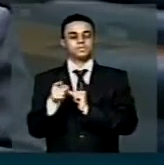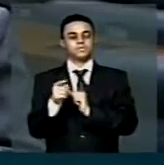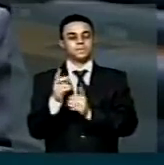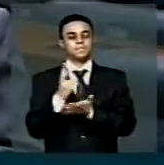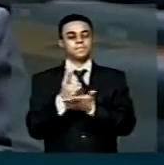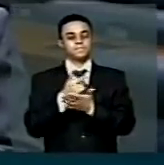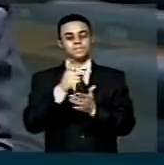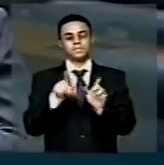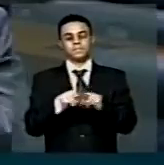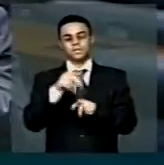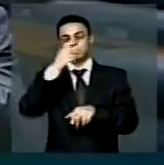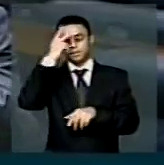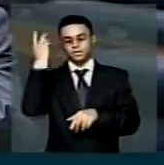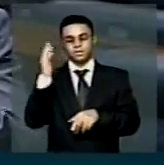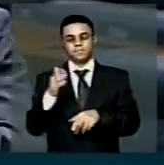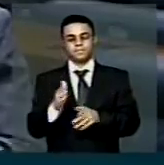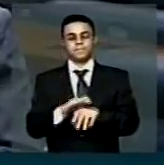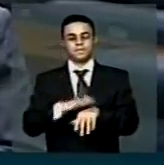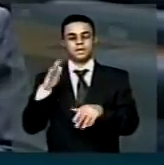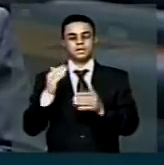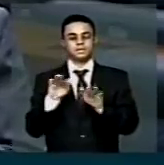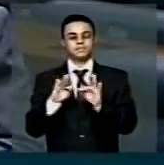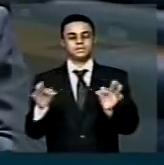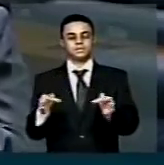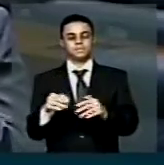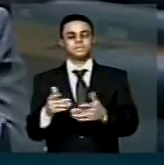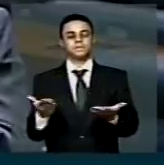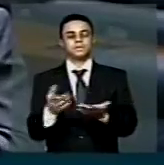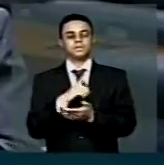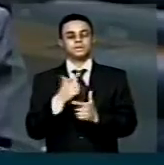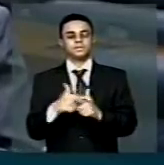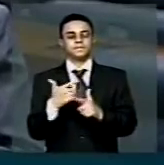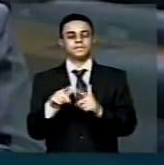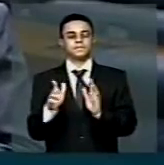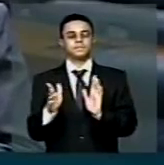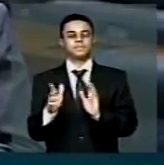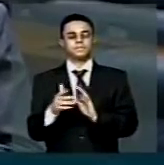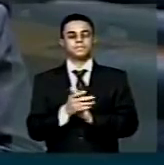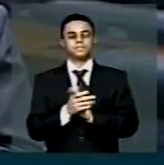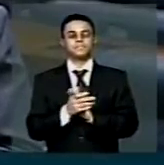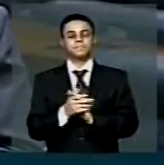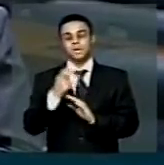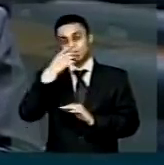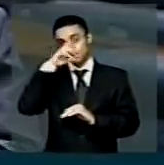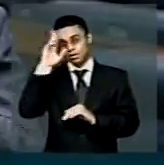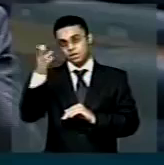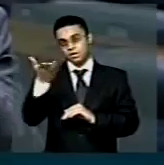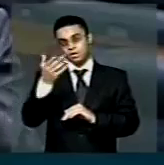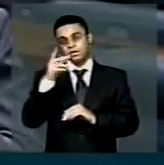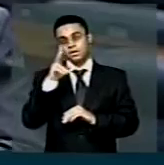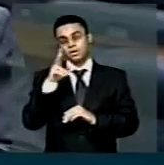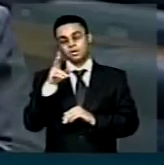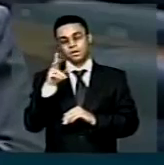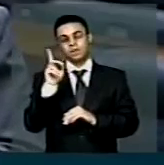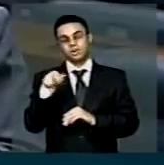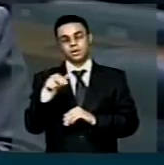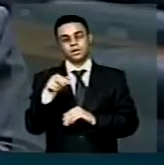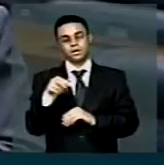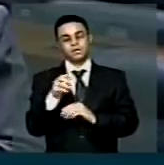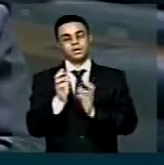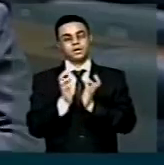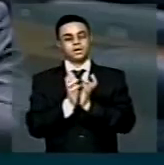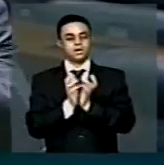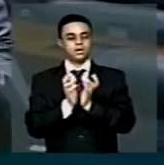mais humildes, os que estão passando por dificuldade. Vossa Excelência, que foi privilegiada pela